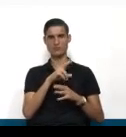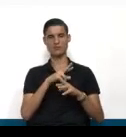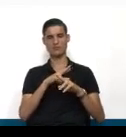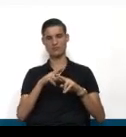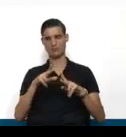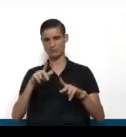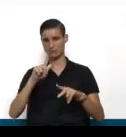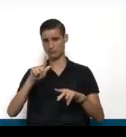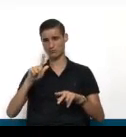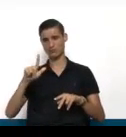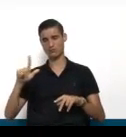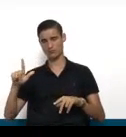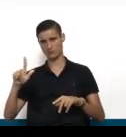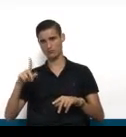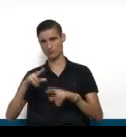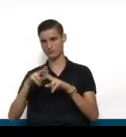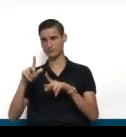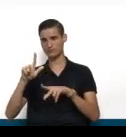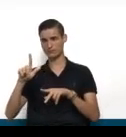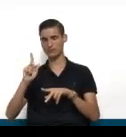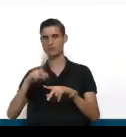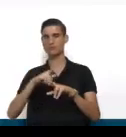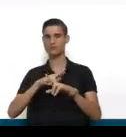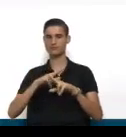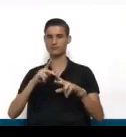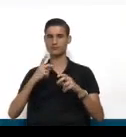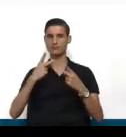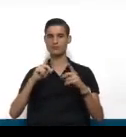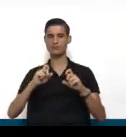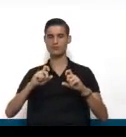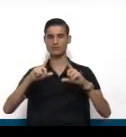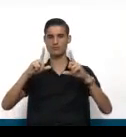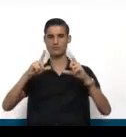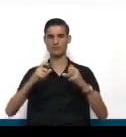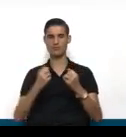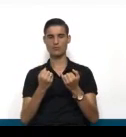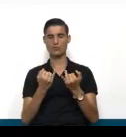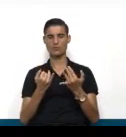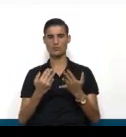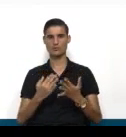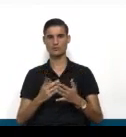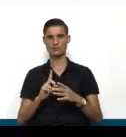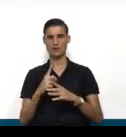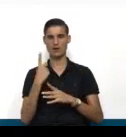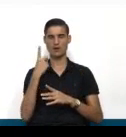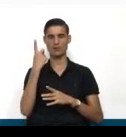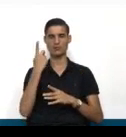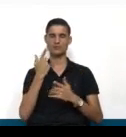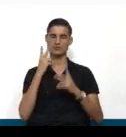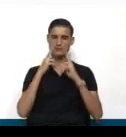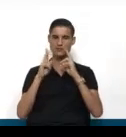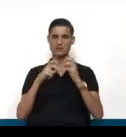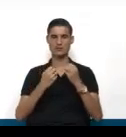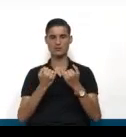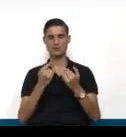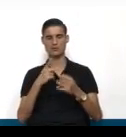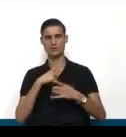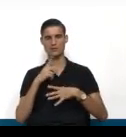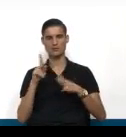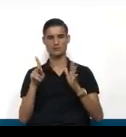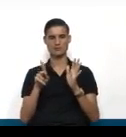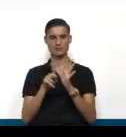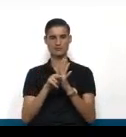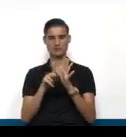G quando for L, que vai ser igual à minha altura, tá? Só trabalhando algumas condições aqui que nós temos